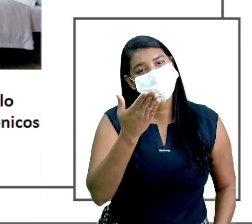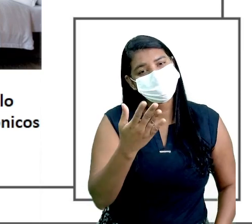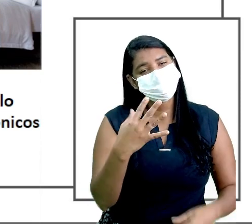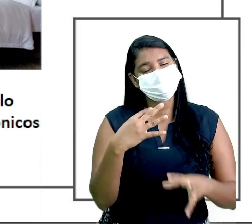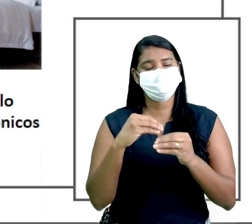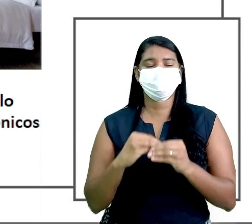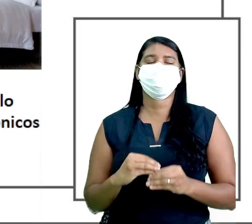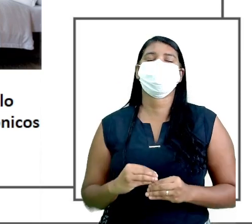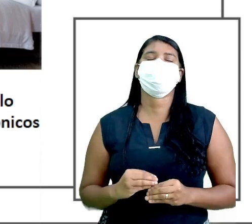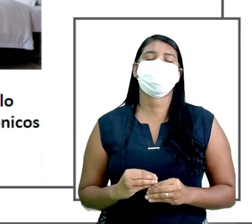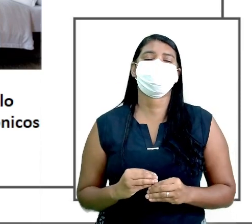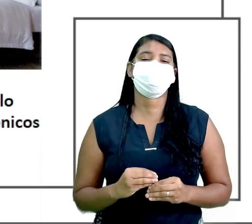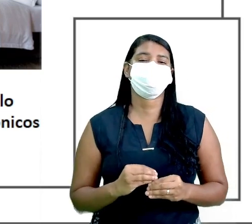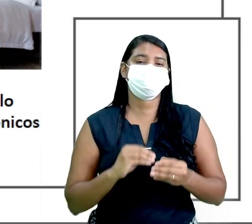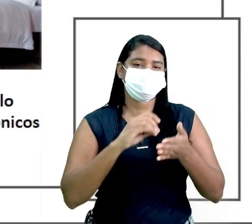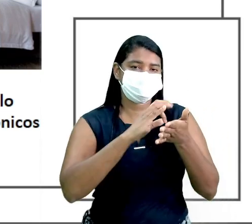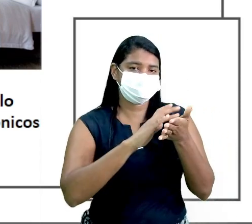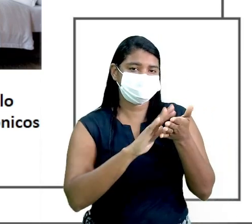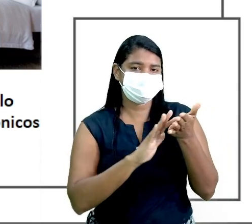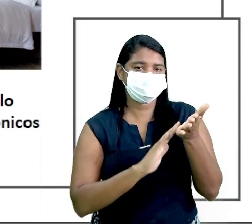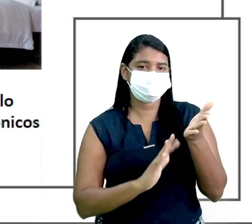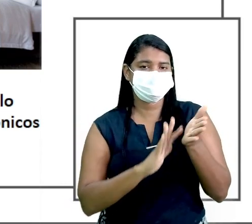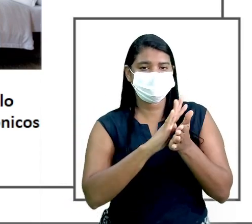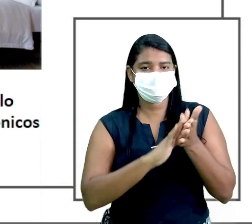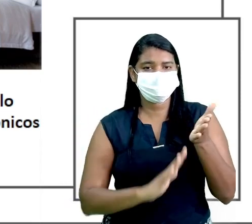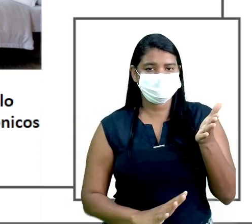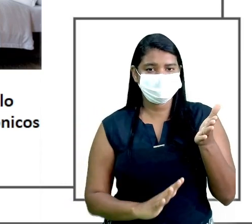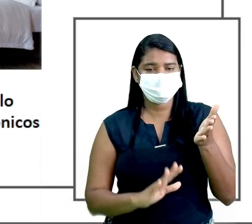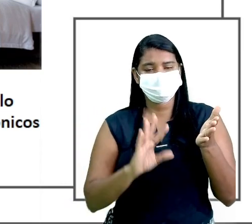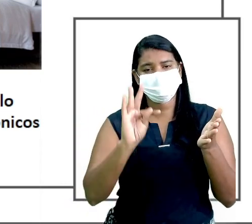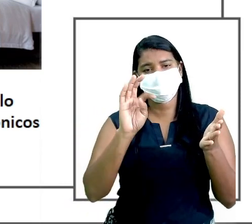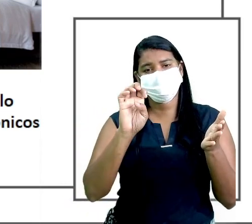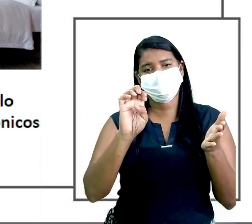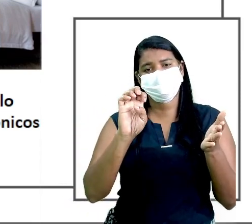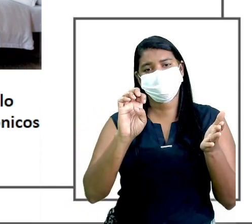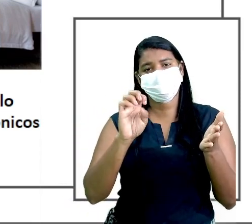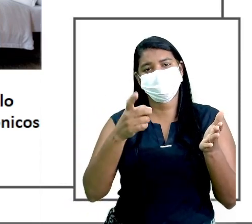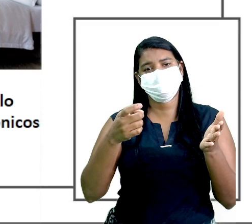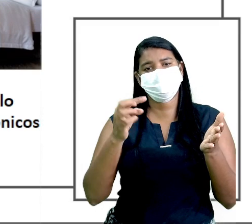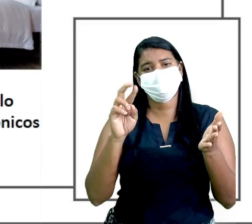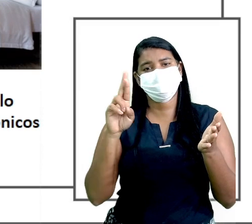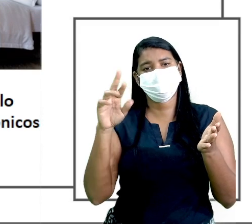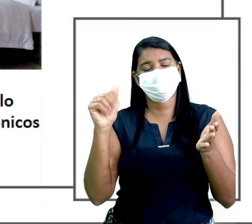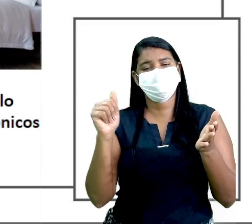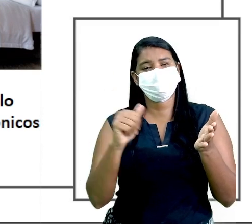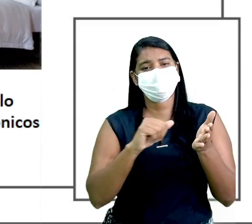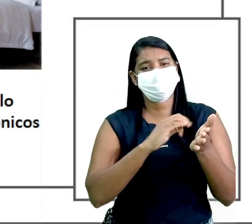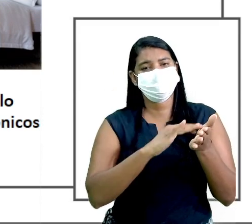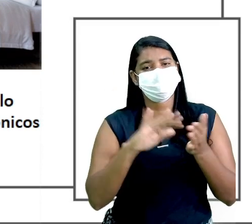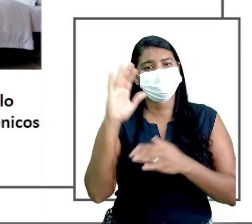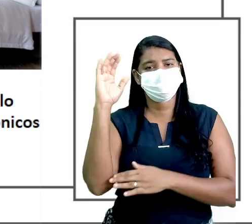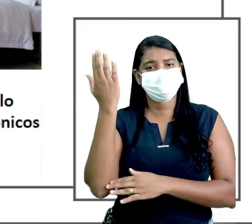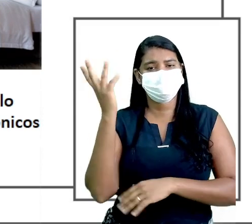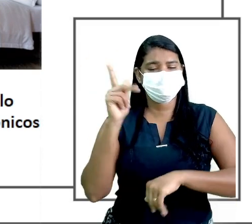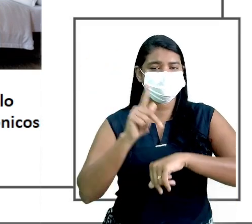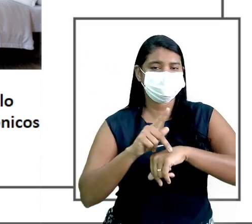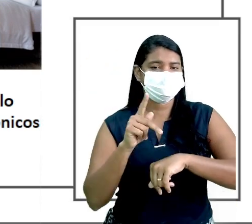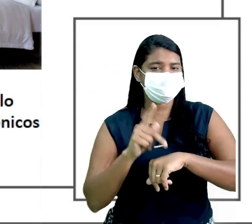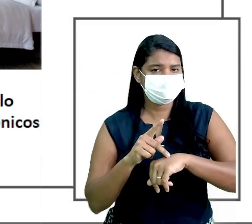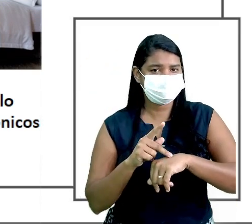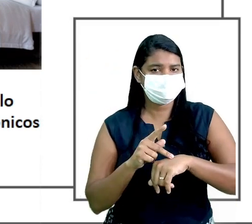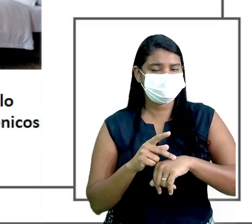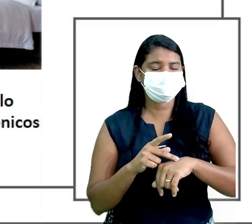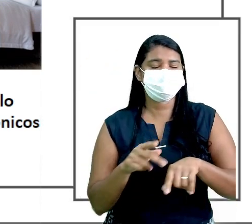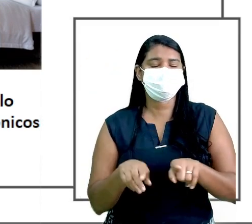agregar texturas naturais, sejam de madeira, de pedra, né? Ou mesmo concreto